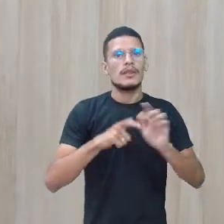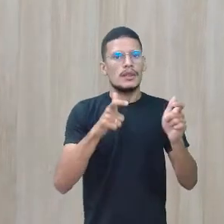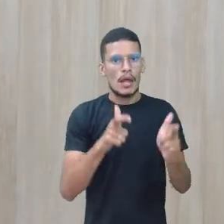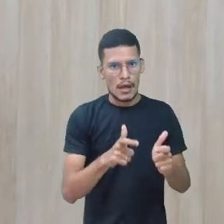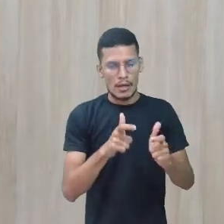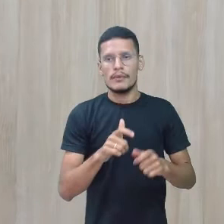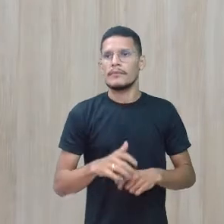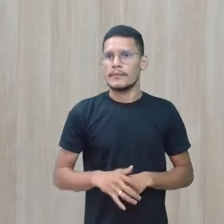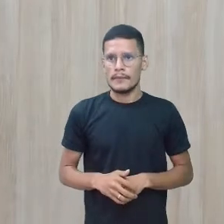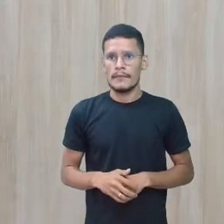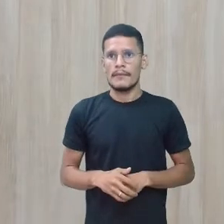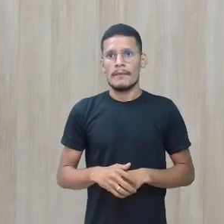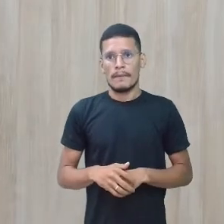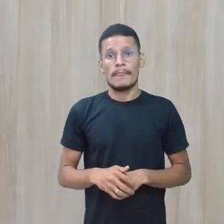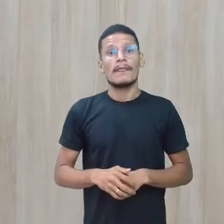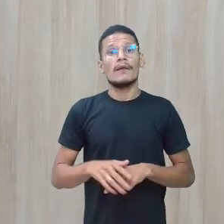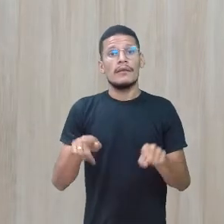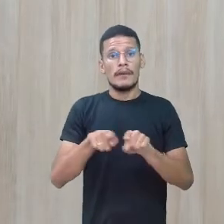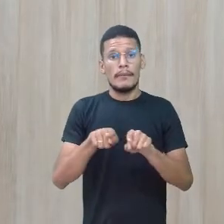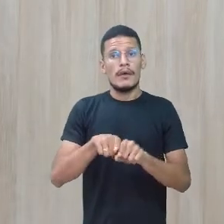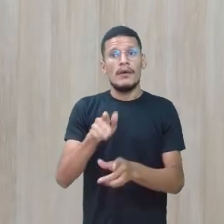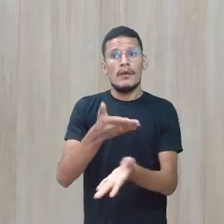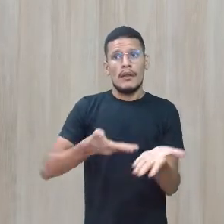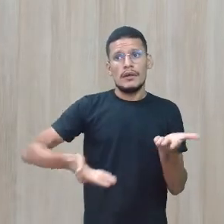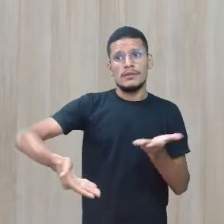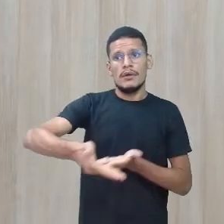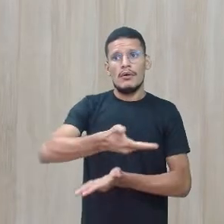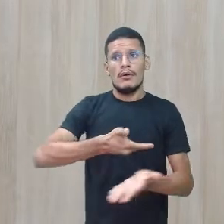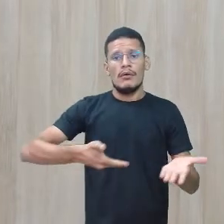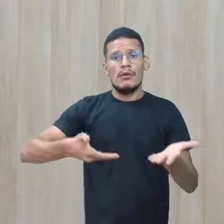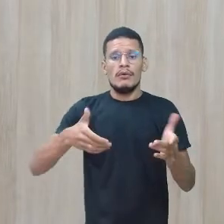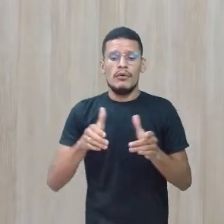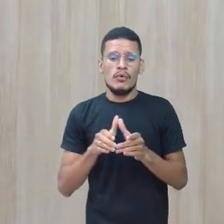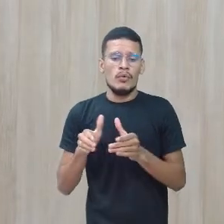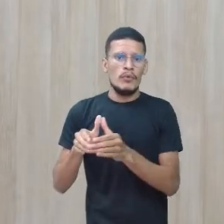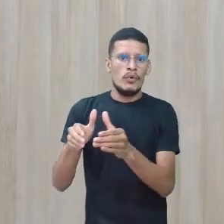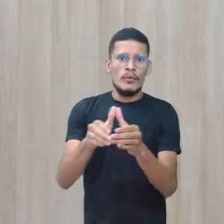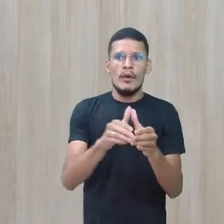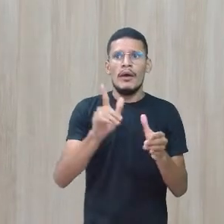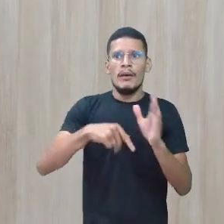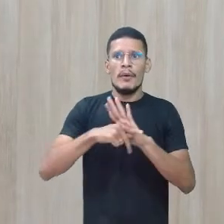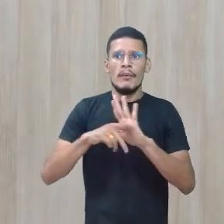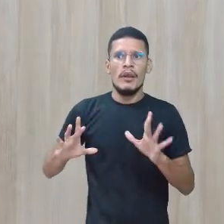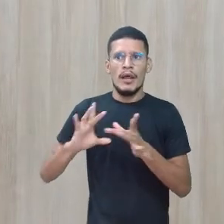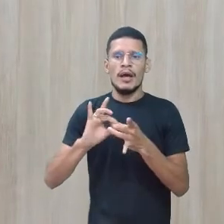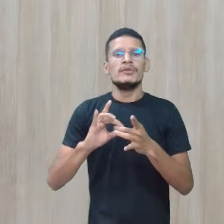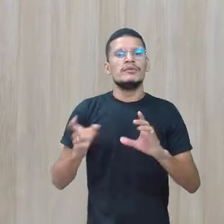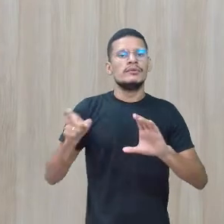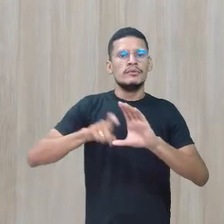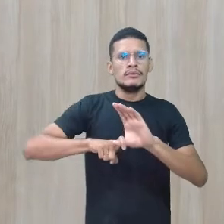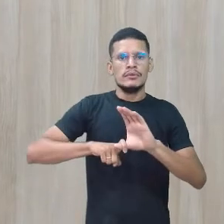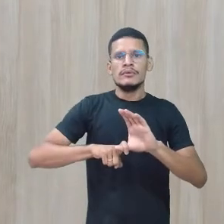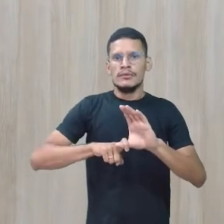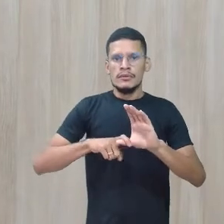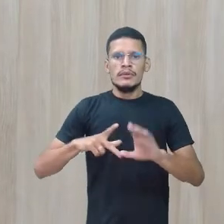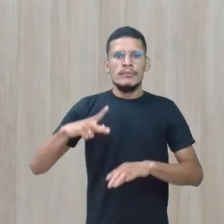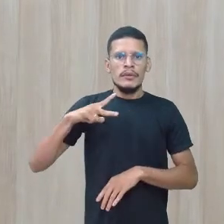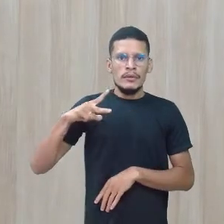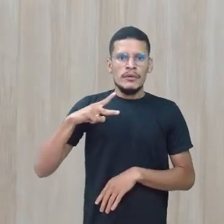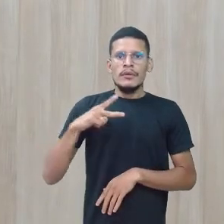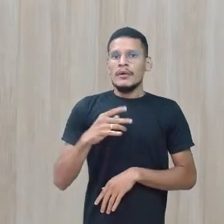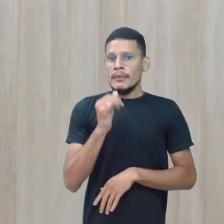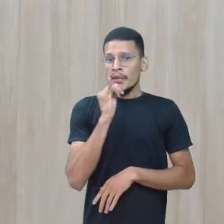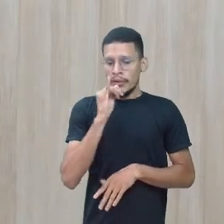E as relações entre essas classes se davam por meio de laços de dependência pessoal, ou seja,